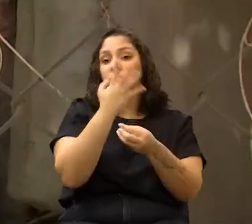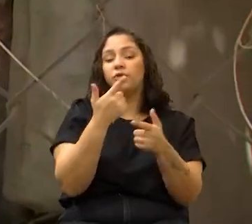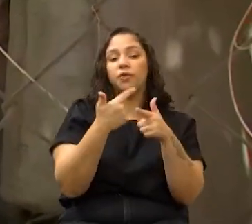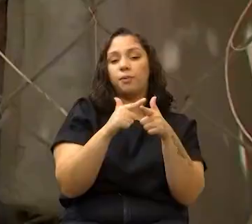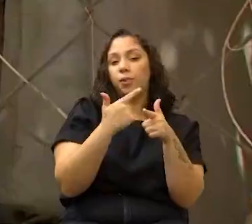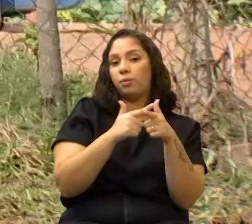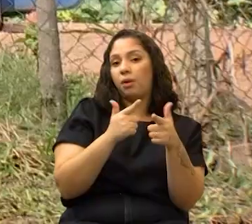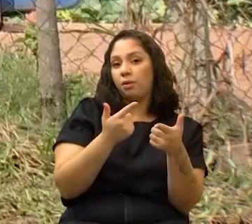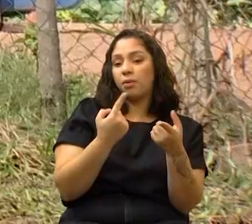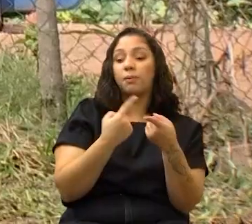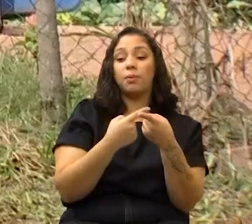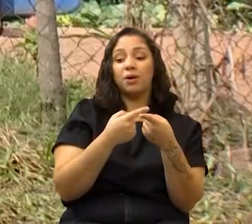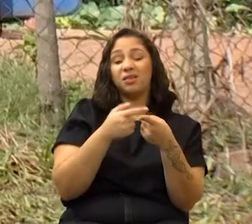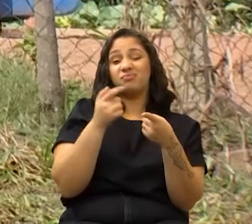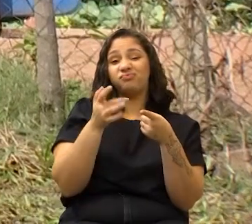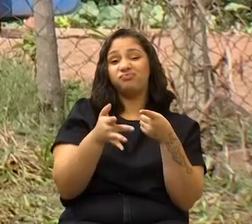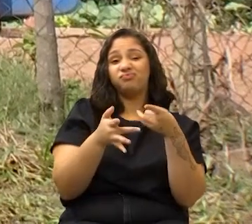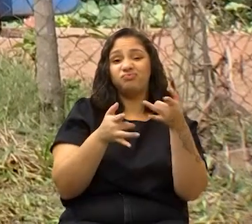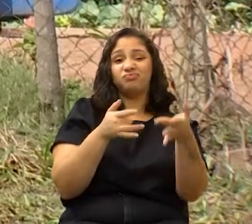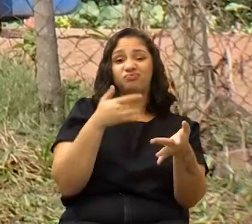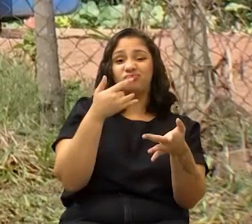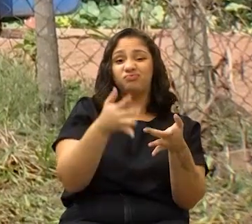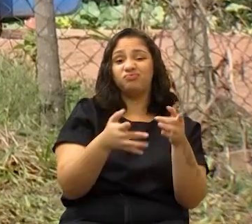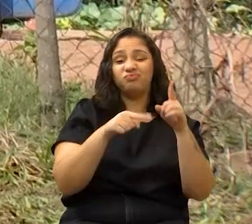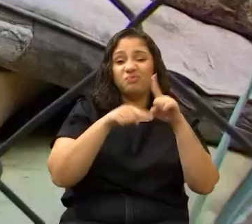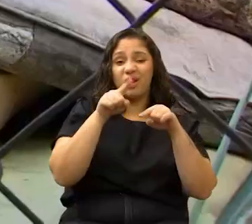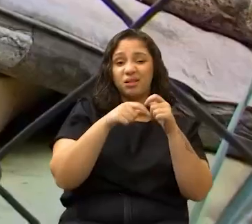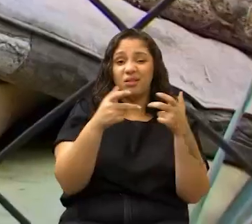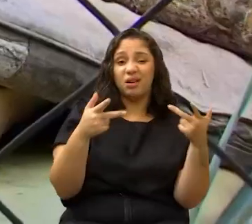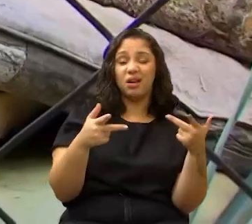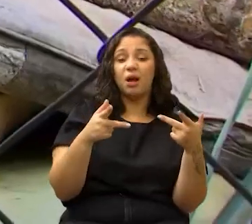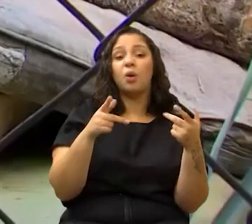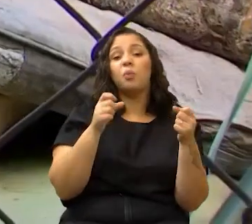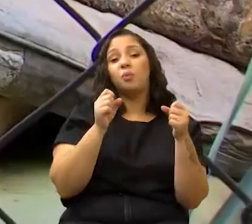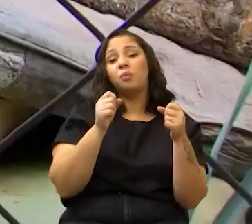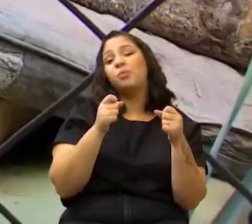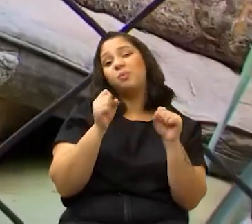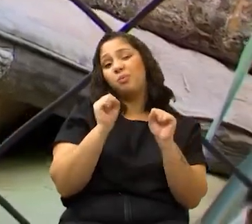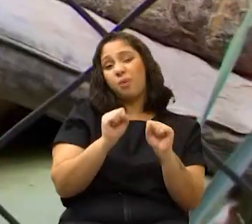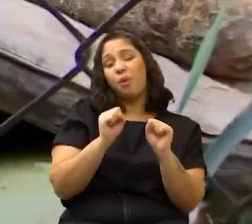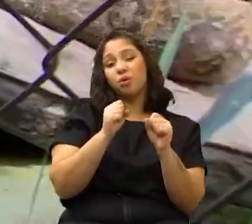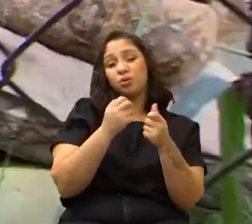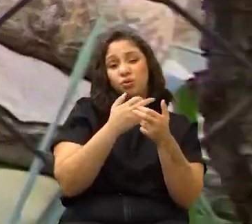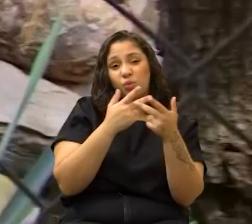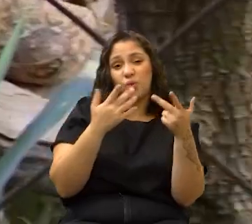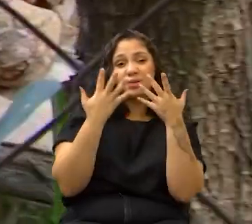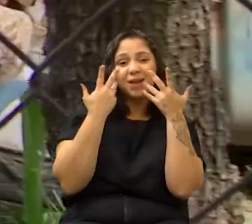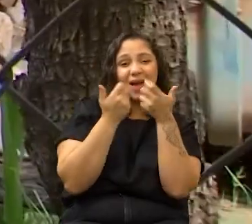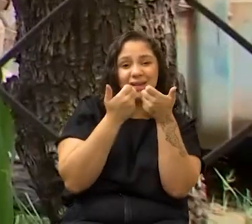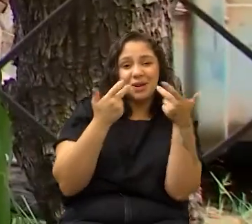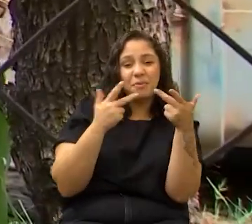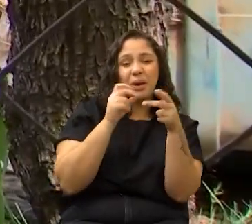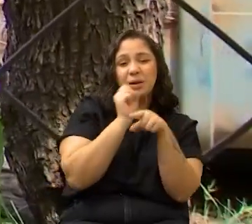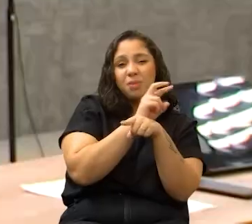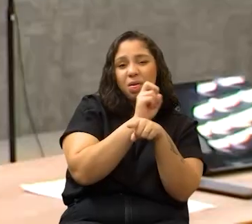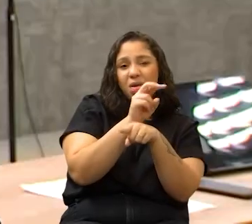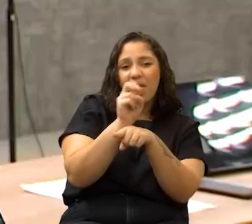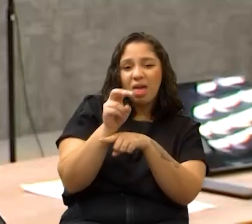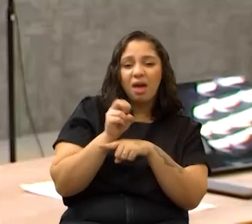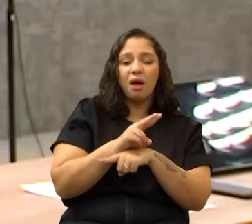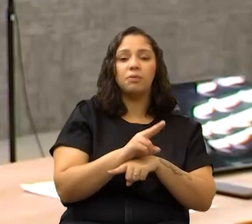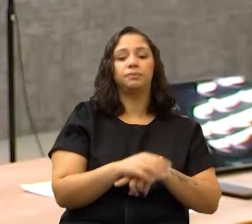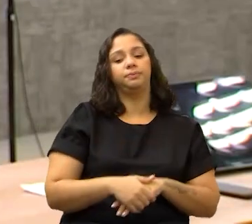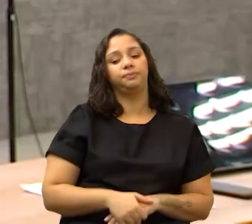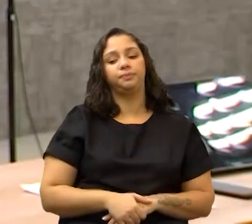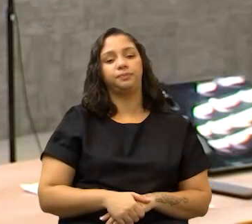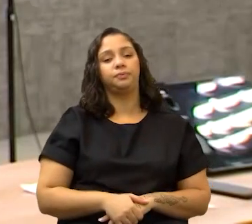questão, já que o descarte incorreto de materiais pode ser local de proliferação de animais peçonhentos. Por isso eu